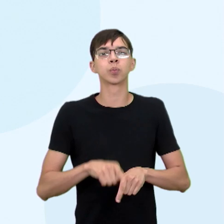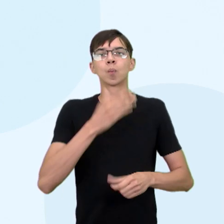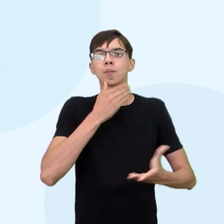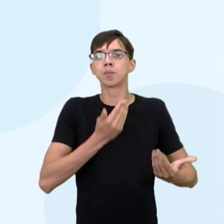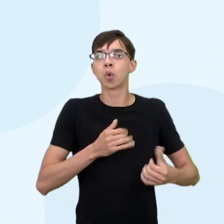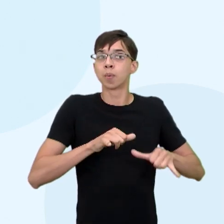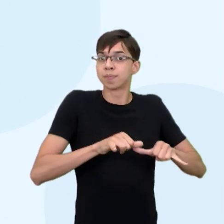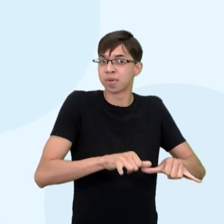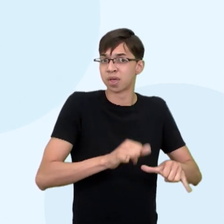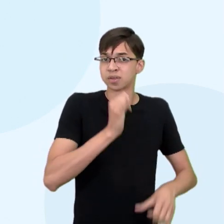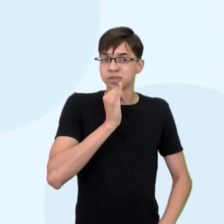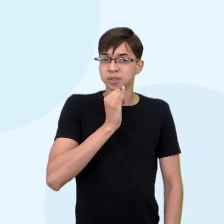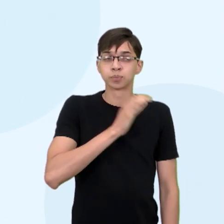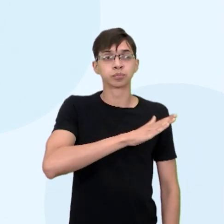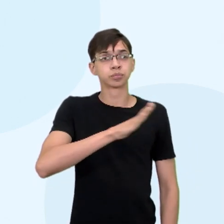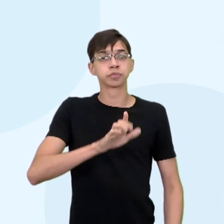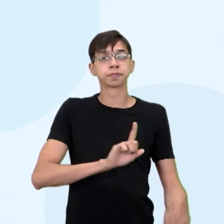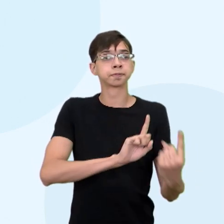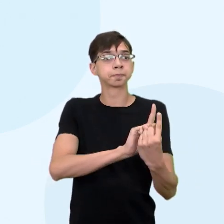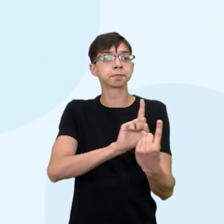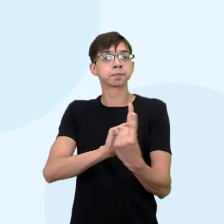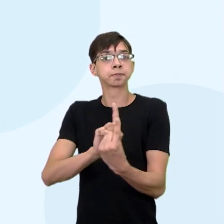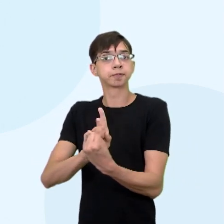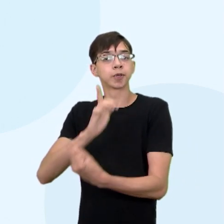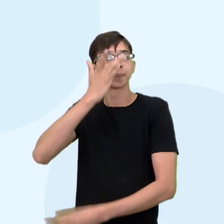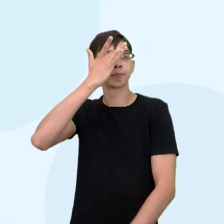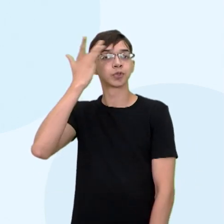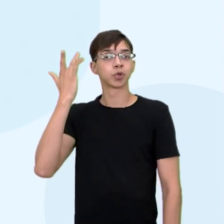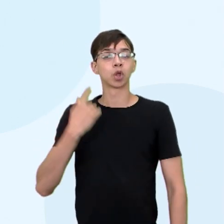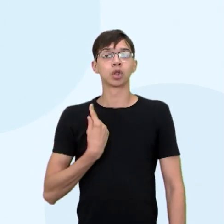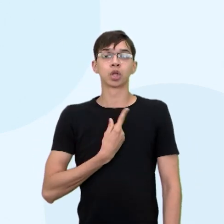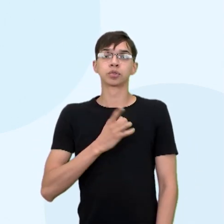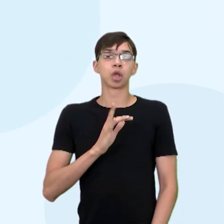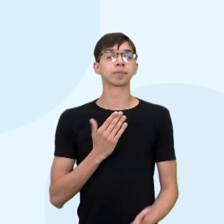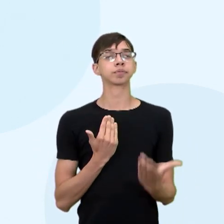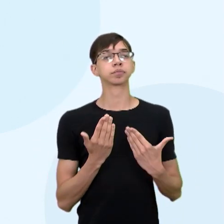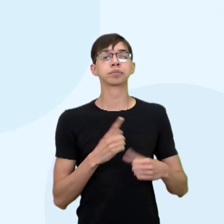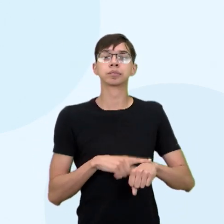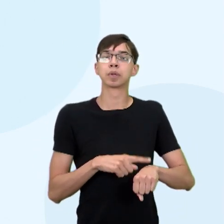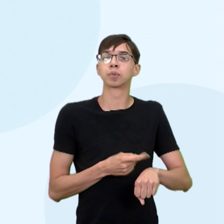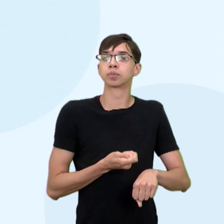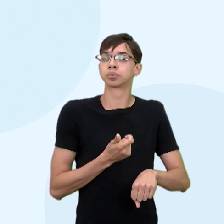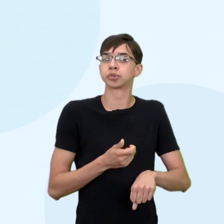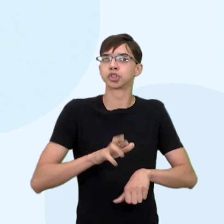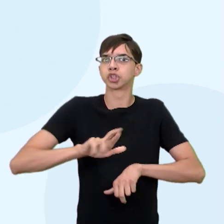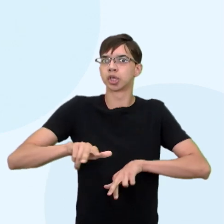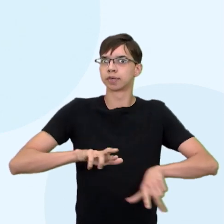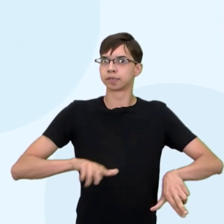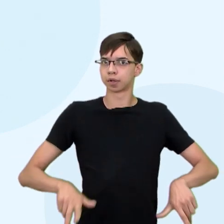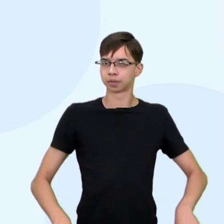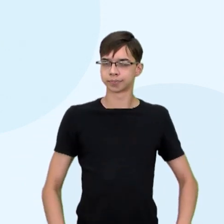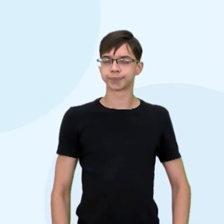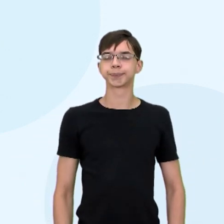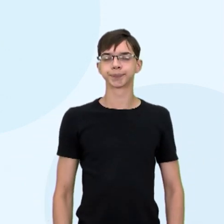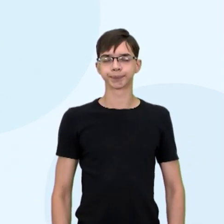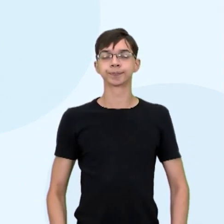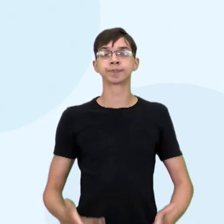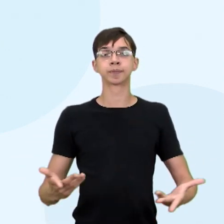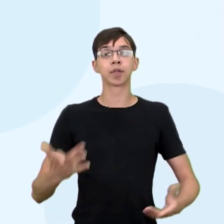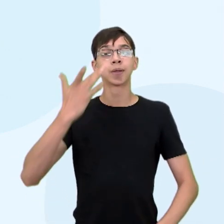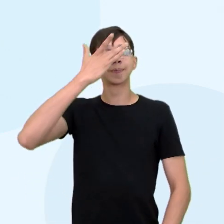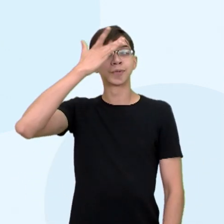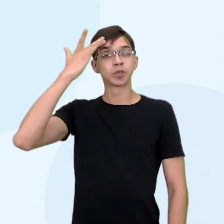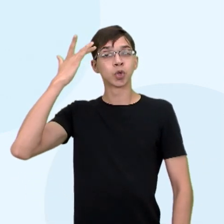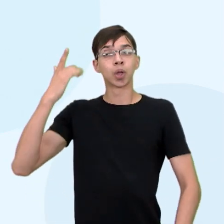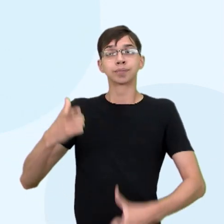lá, as pessoas que a gente encontra e a gente só tem uma interação temporária. E essas influências, essas pessoas, tudo